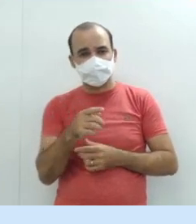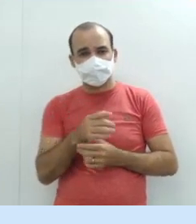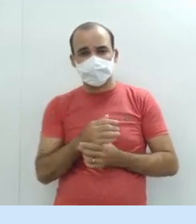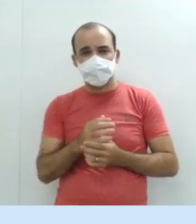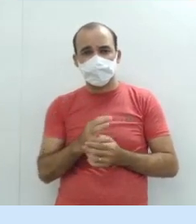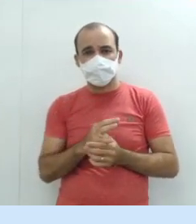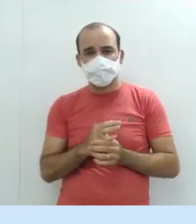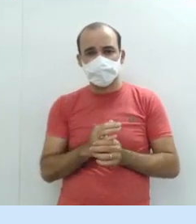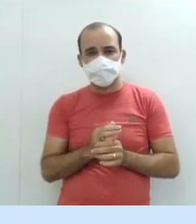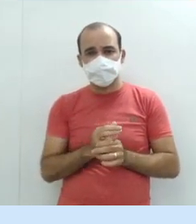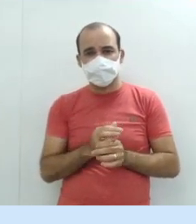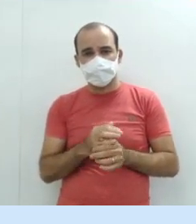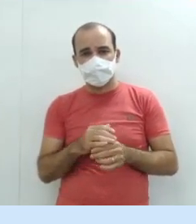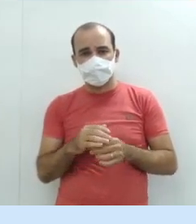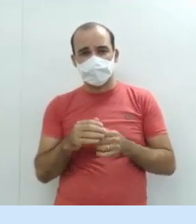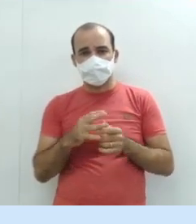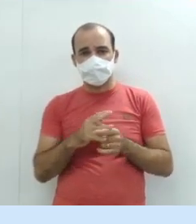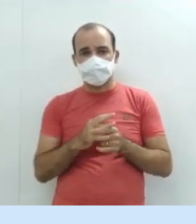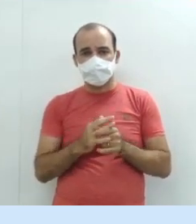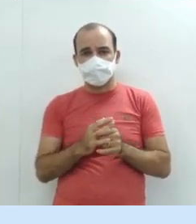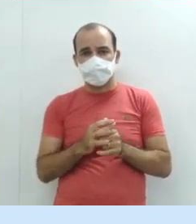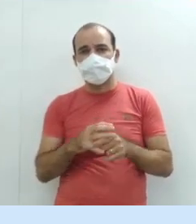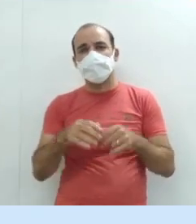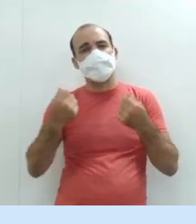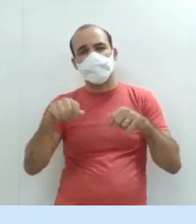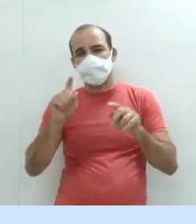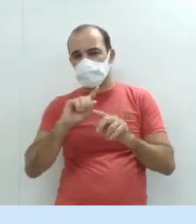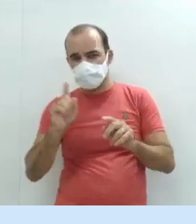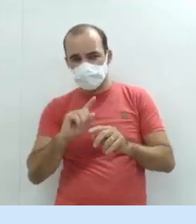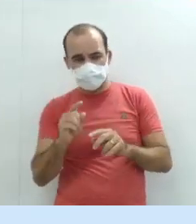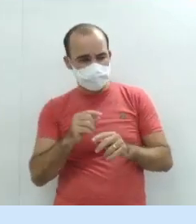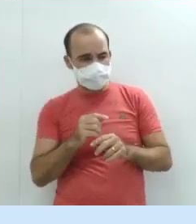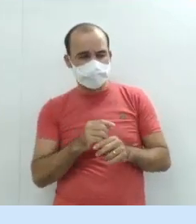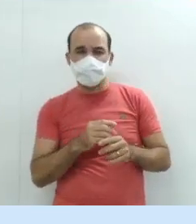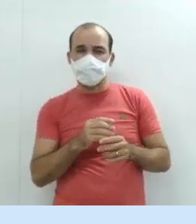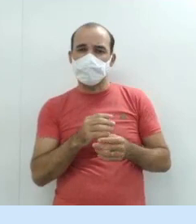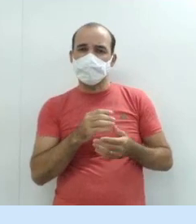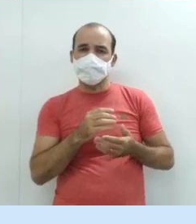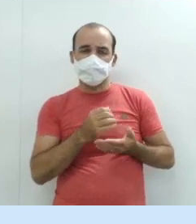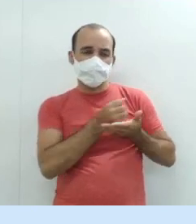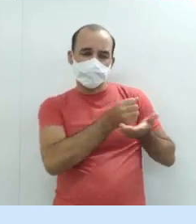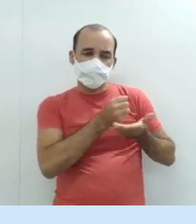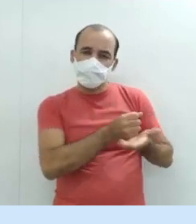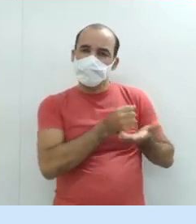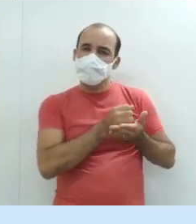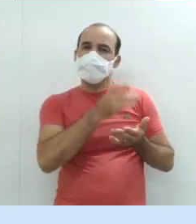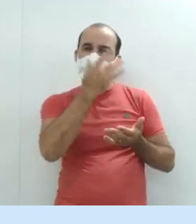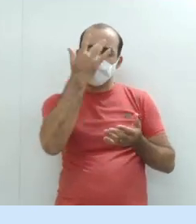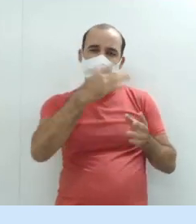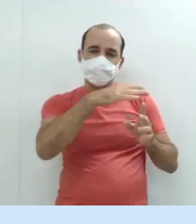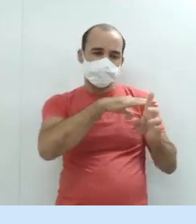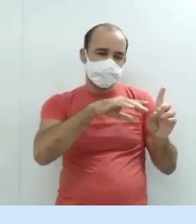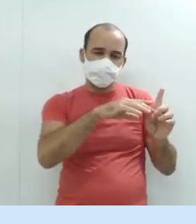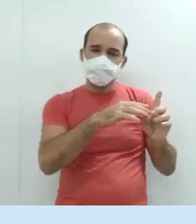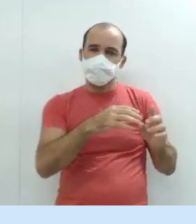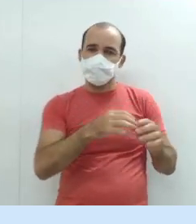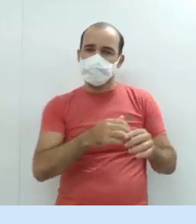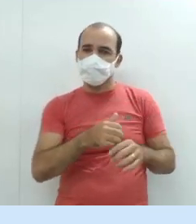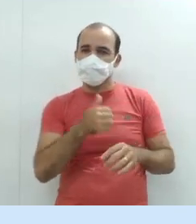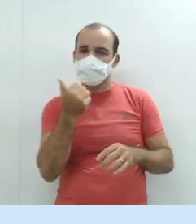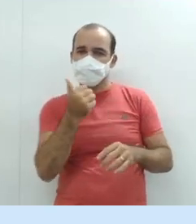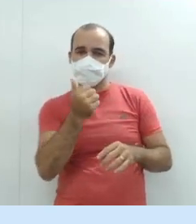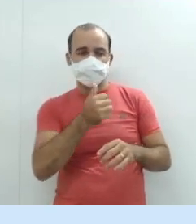pessoas que deveríamos olhar mais para aqueles que estão ao nosso redor do que para as nossas próprias necessidades?